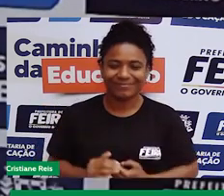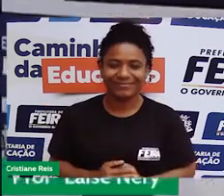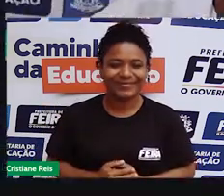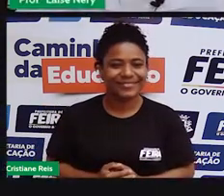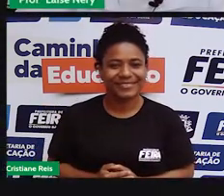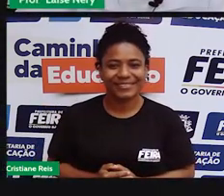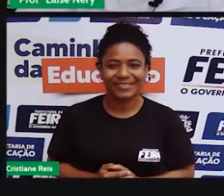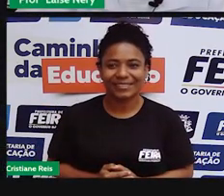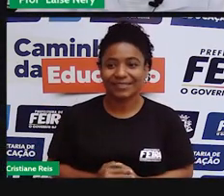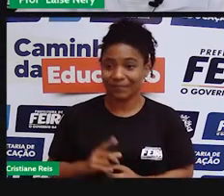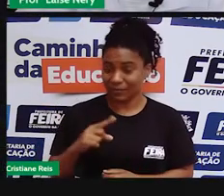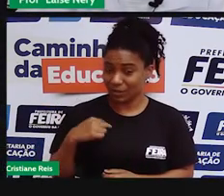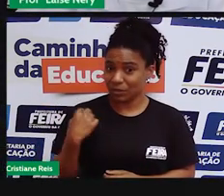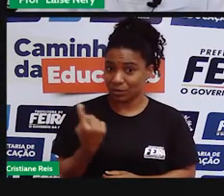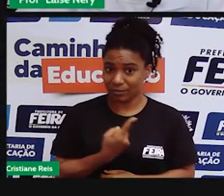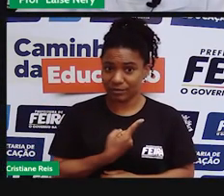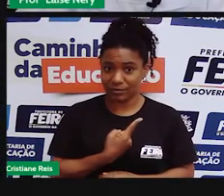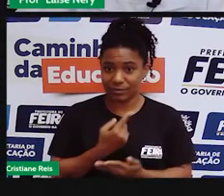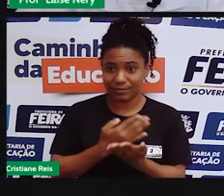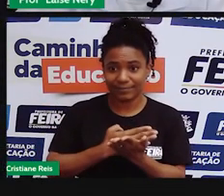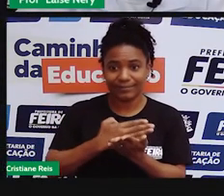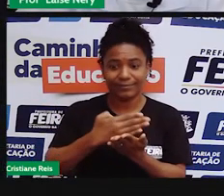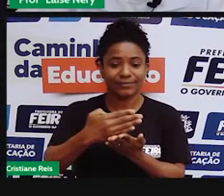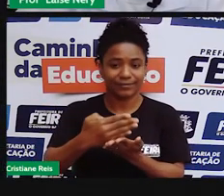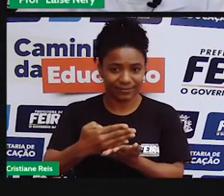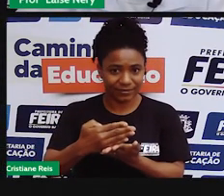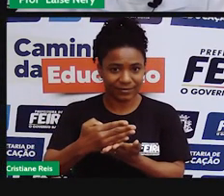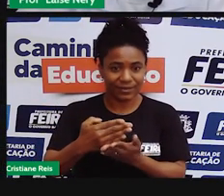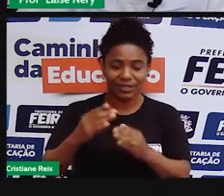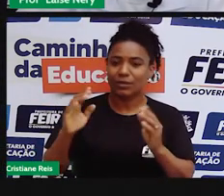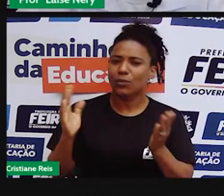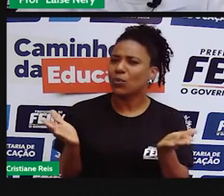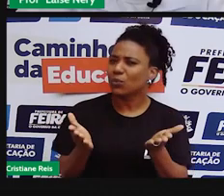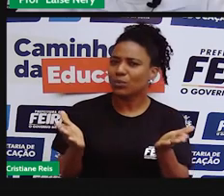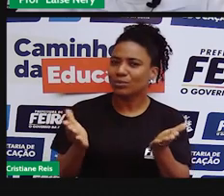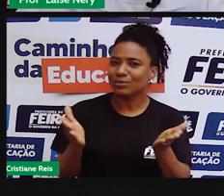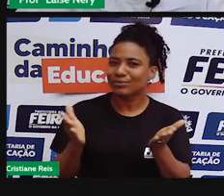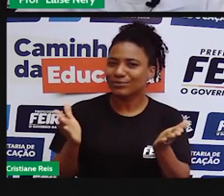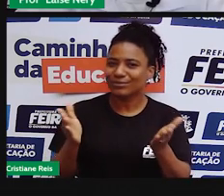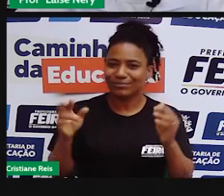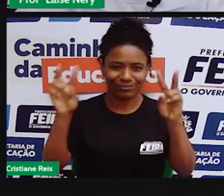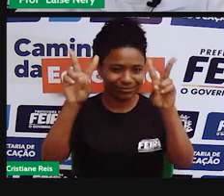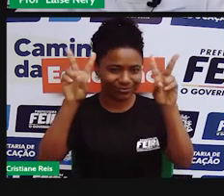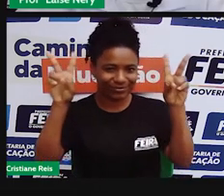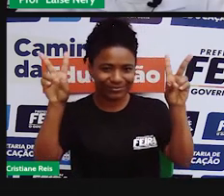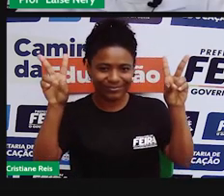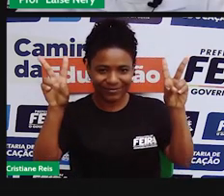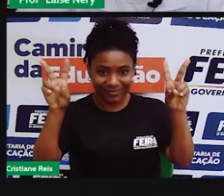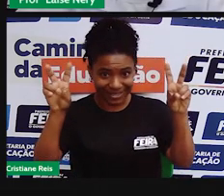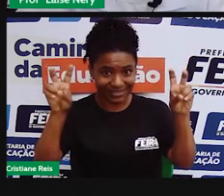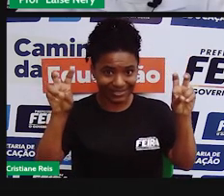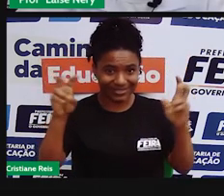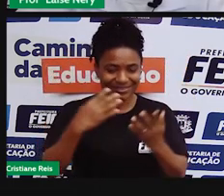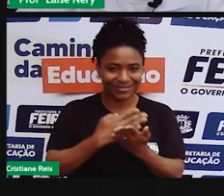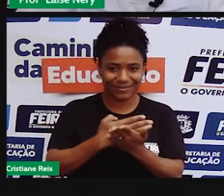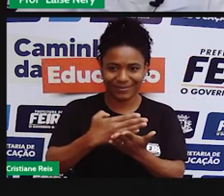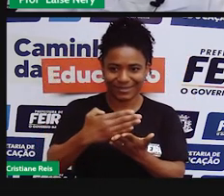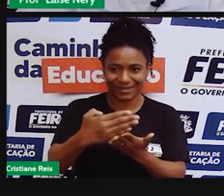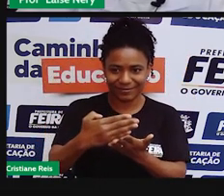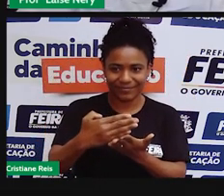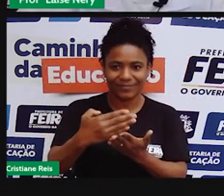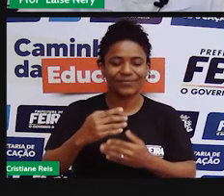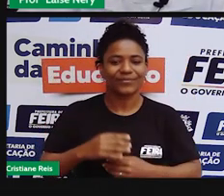e nós vamos começar na sala hoje com essa frase aqui